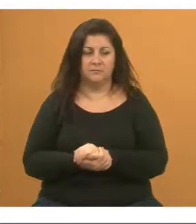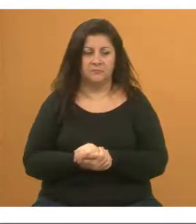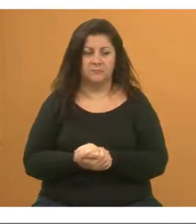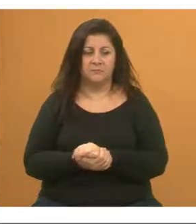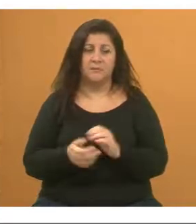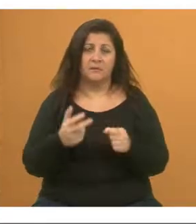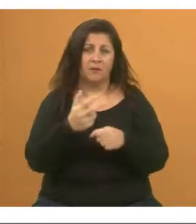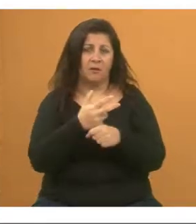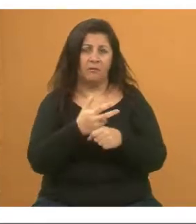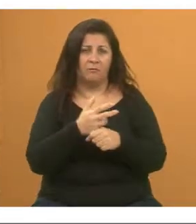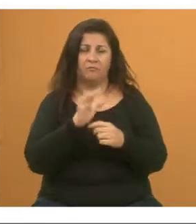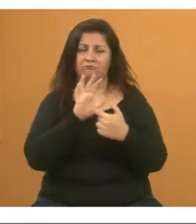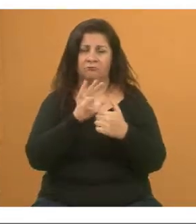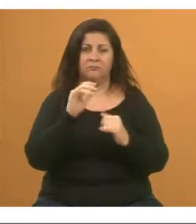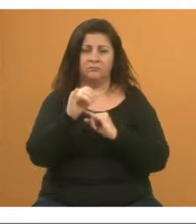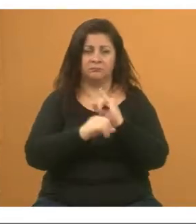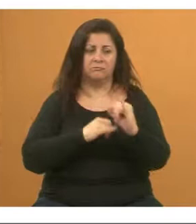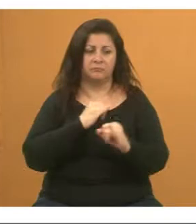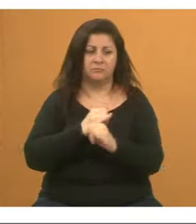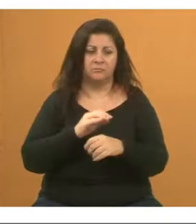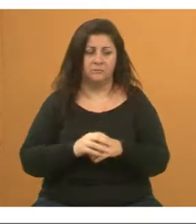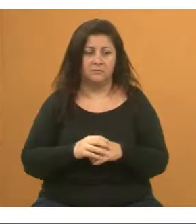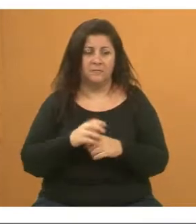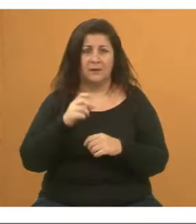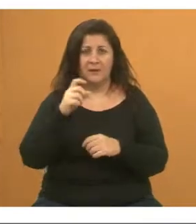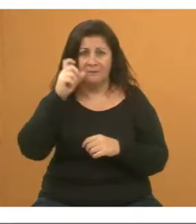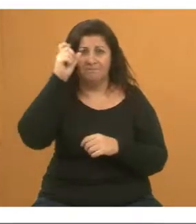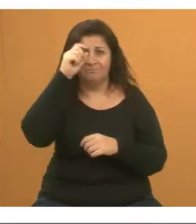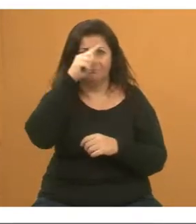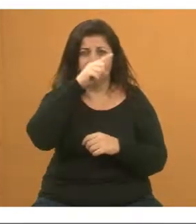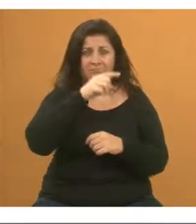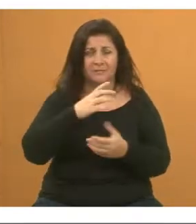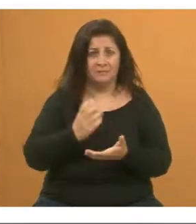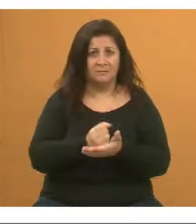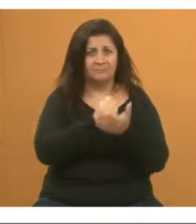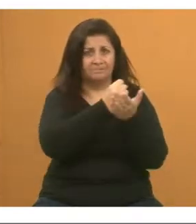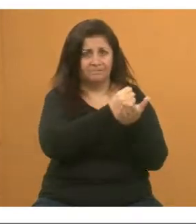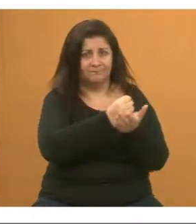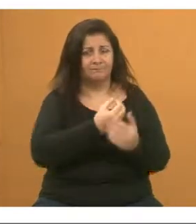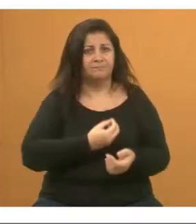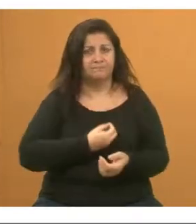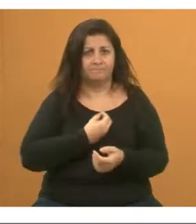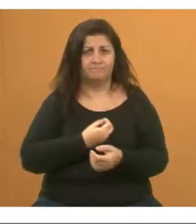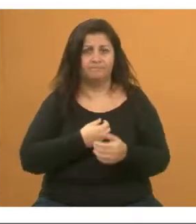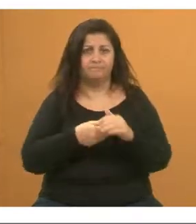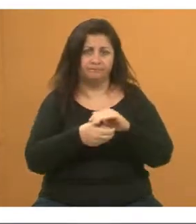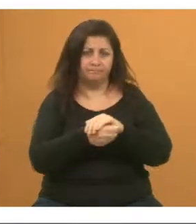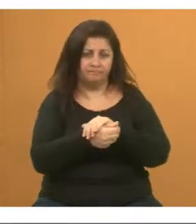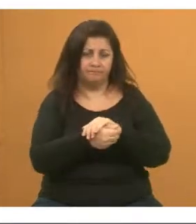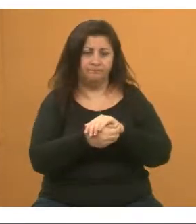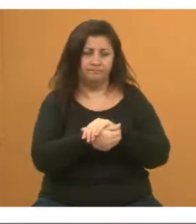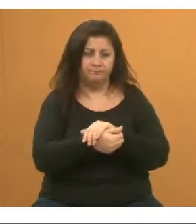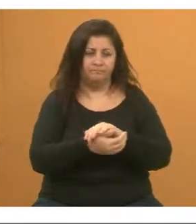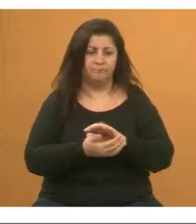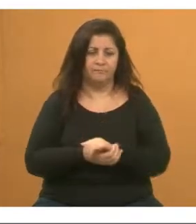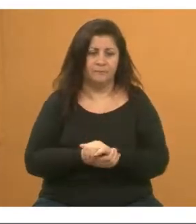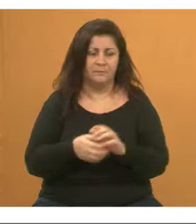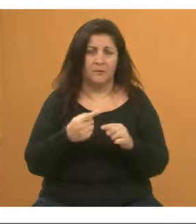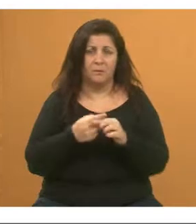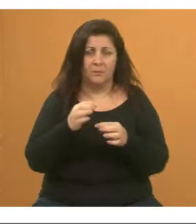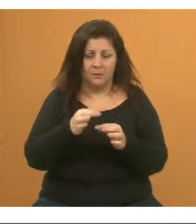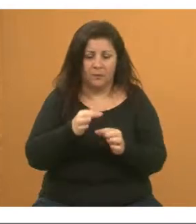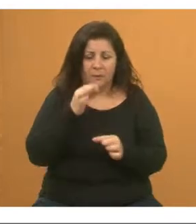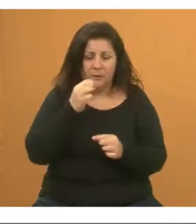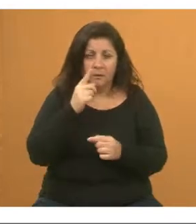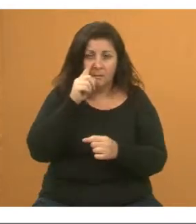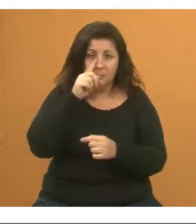ele viralizou na internet, né? A dificuldade que os ambientalistas tiveram ao tentar retirar